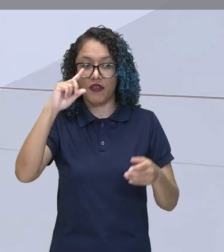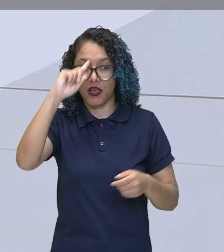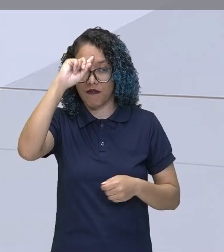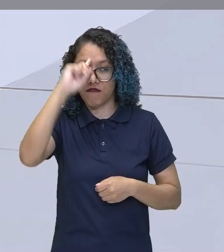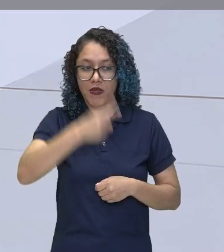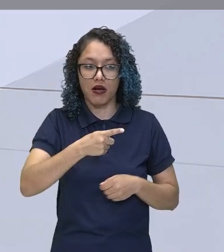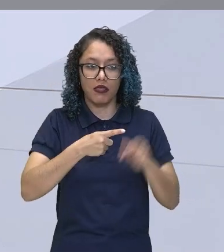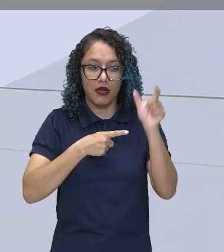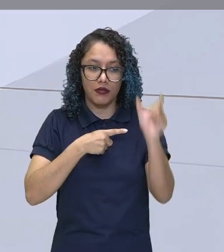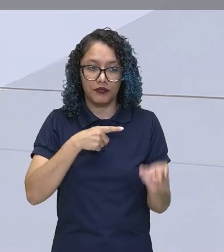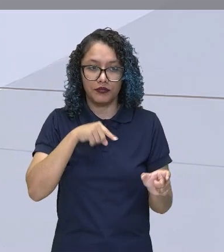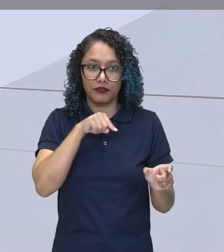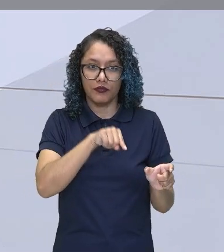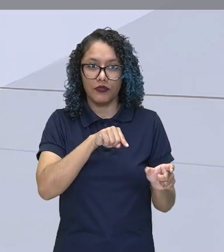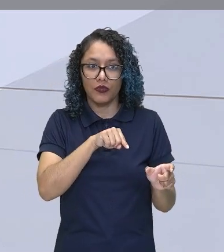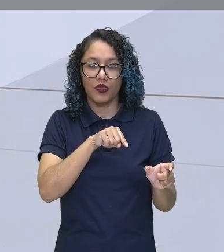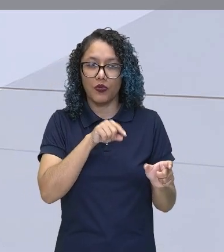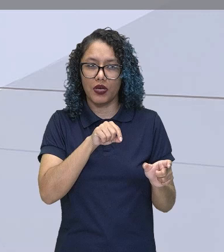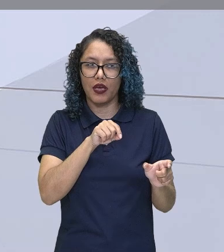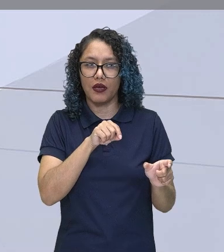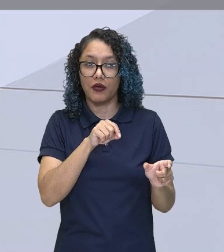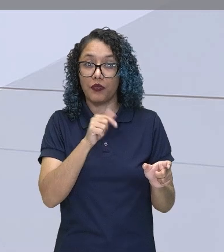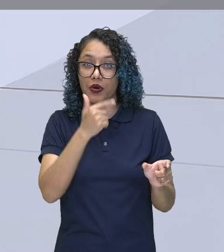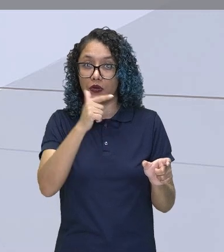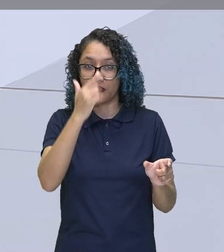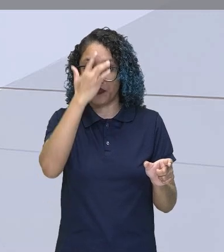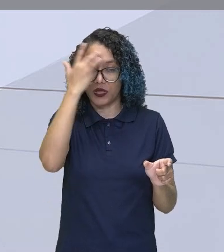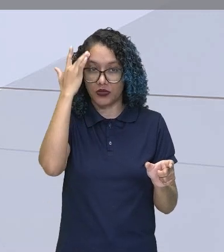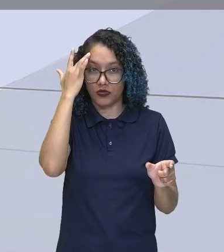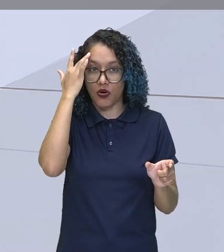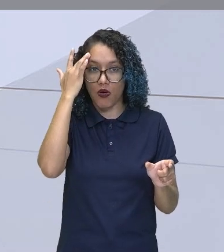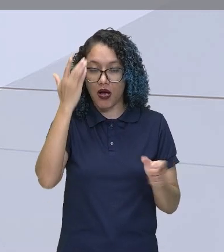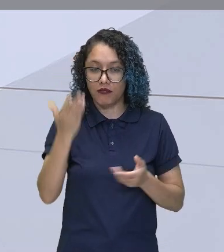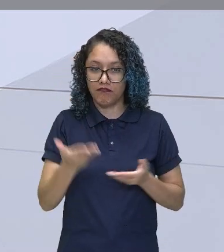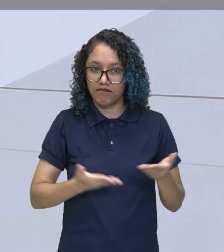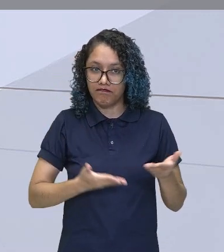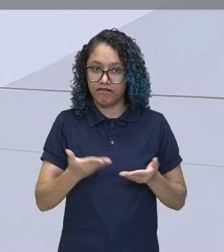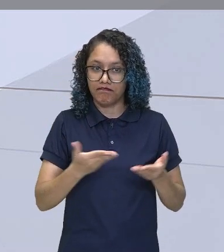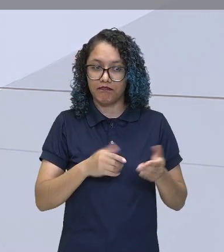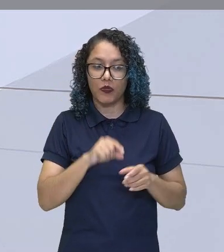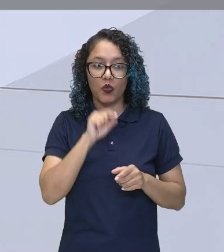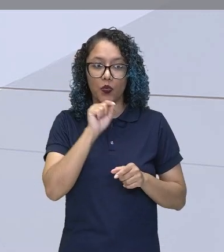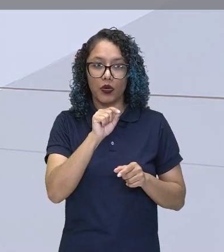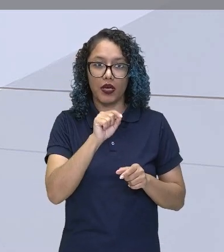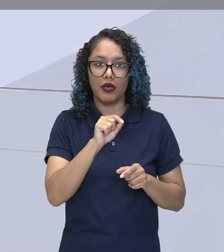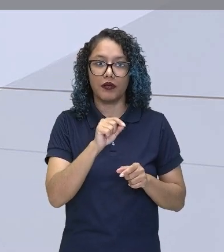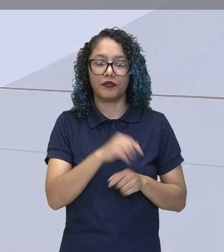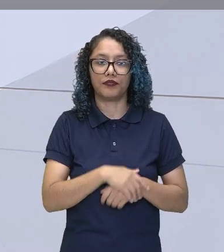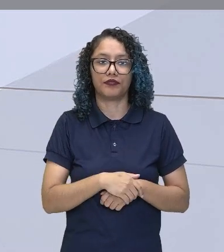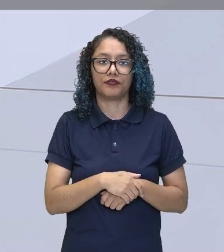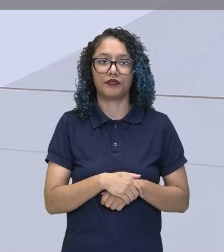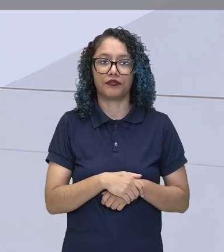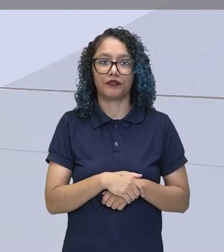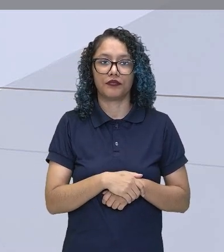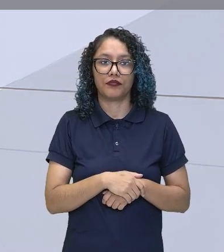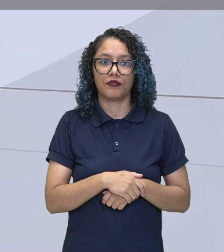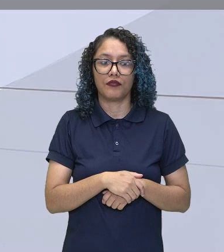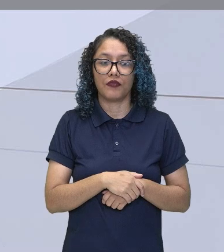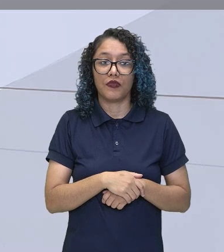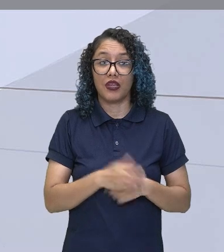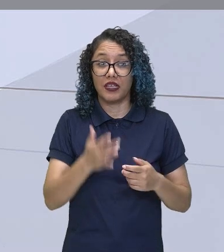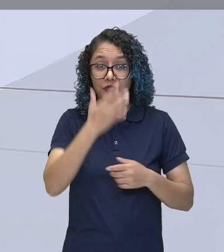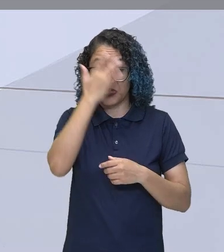ordenava que um de seus capangas, né, levasse os eleitores que dependiam economicamente